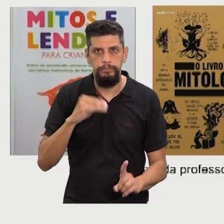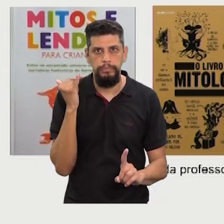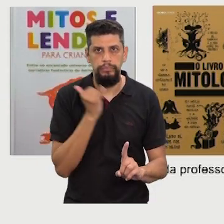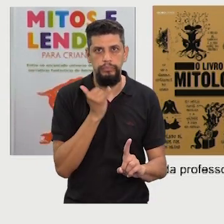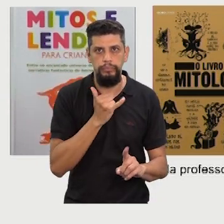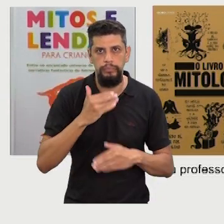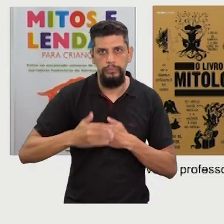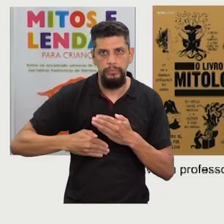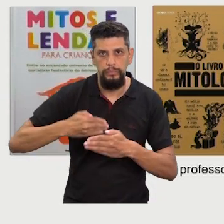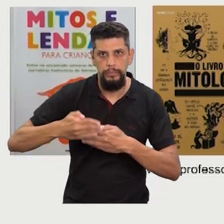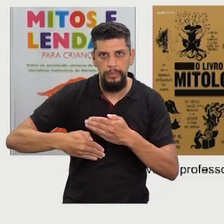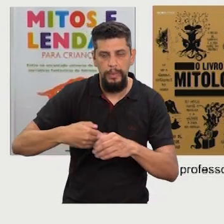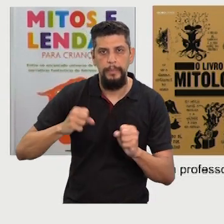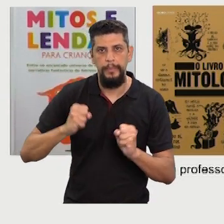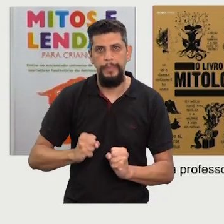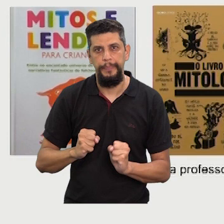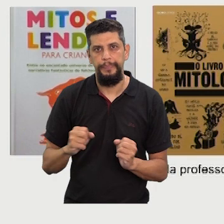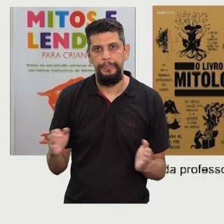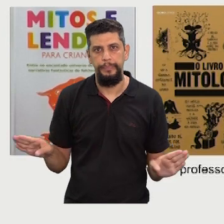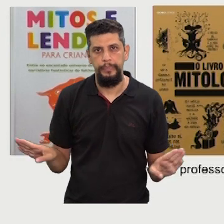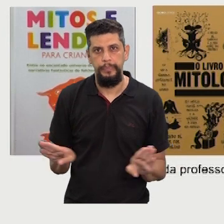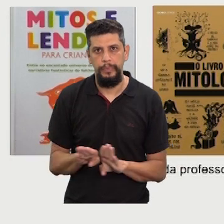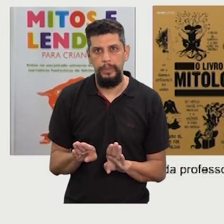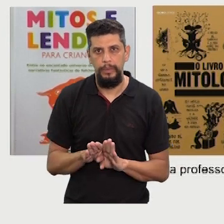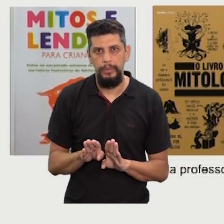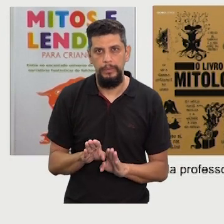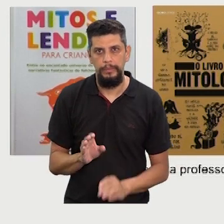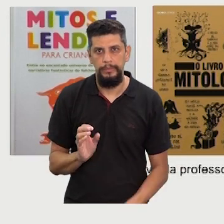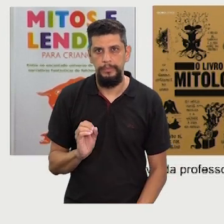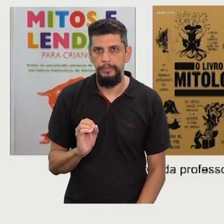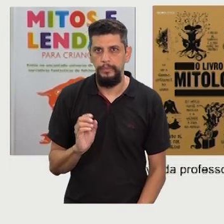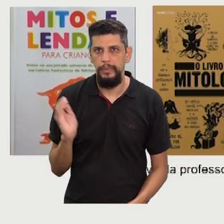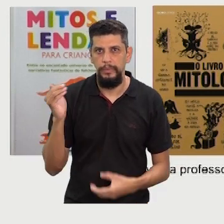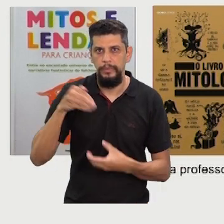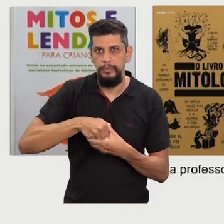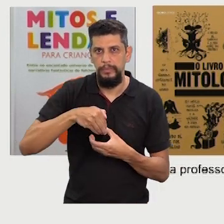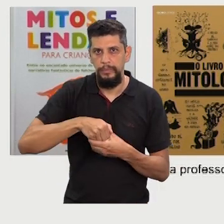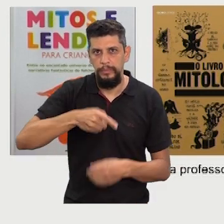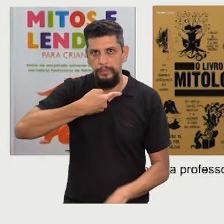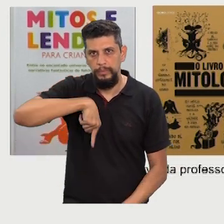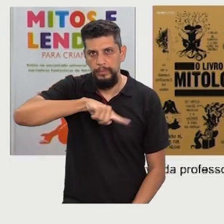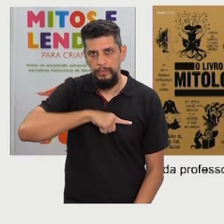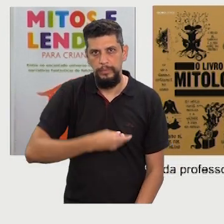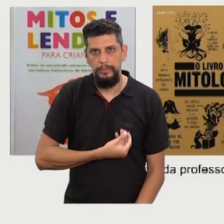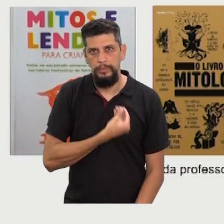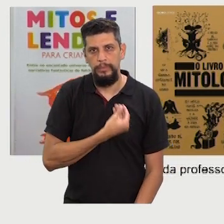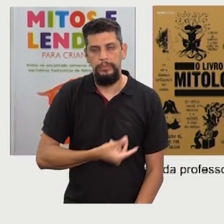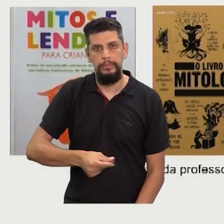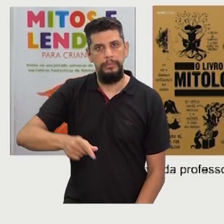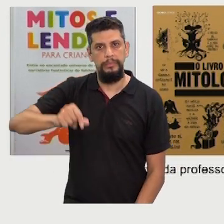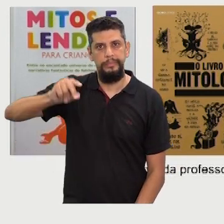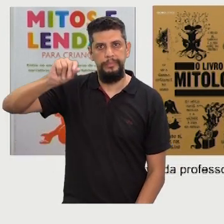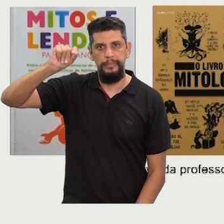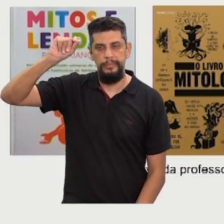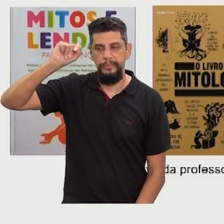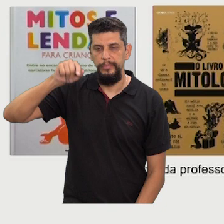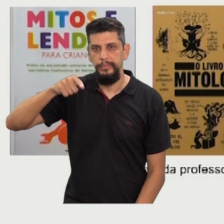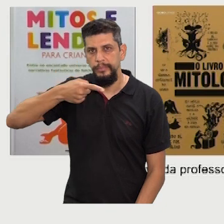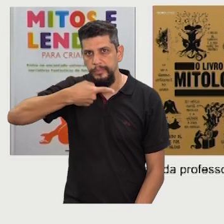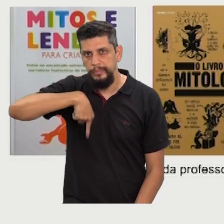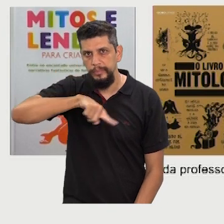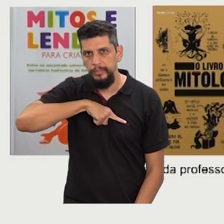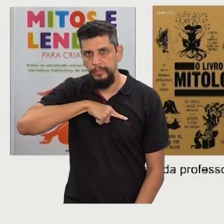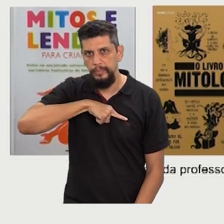né, de geração em geração. Podem ser considerados atemporais, ou seja, né, estão, fazem parte do nosso cotidiano já há muito tempo, né,